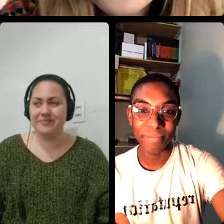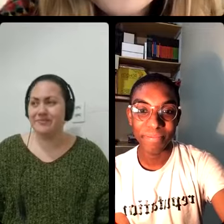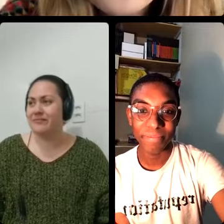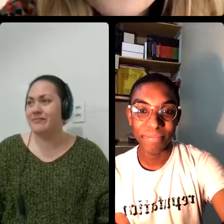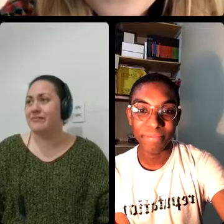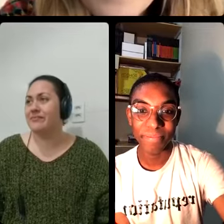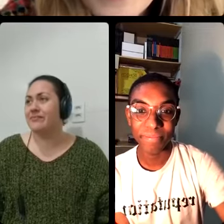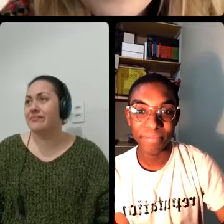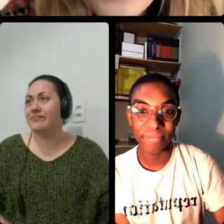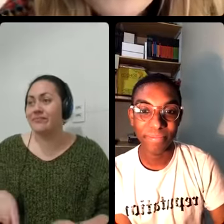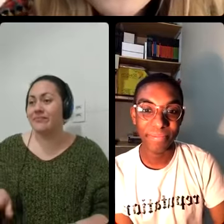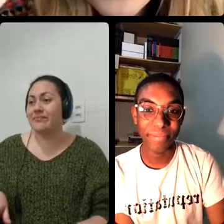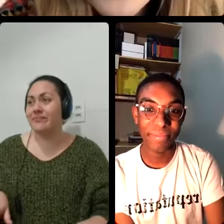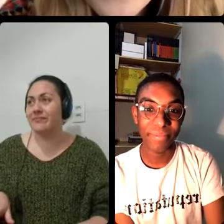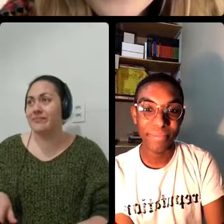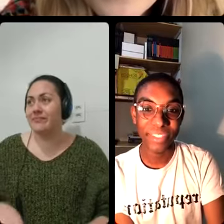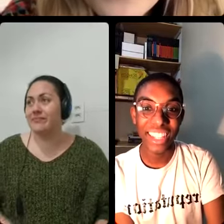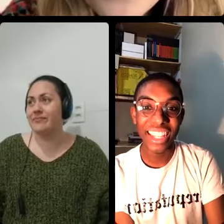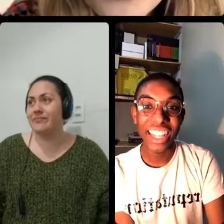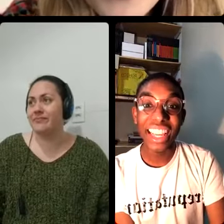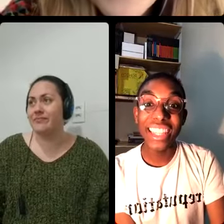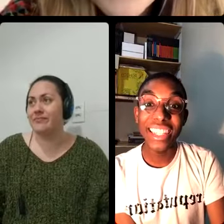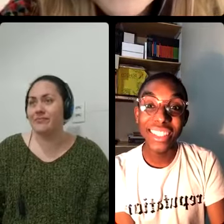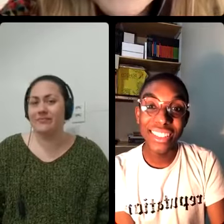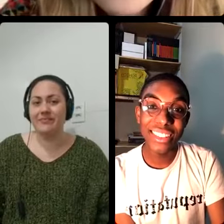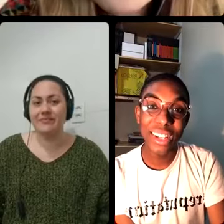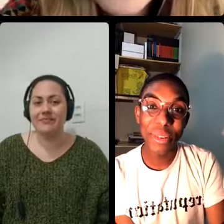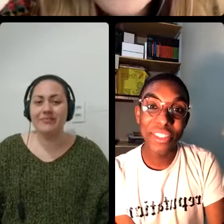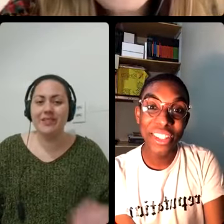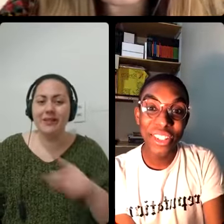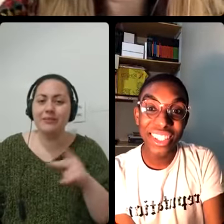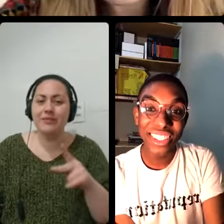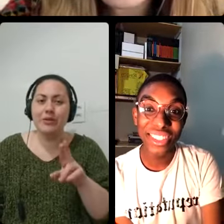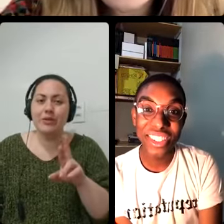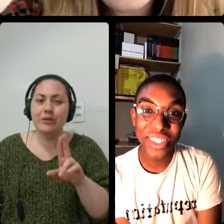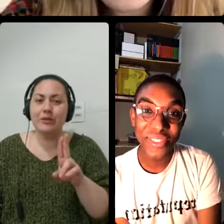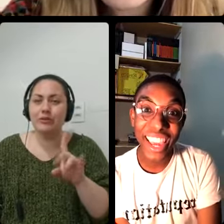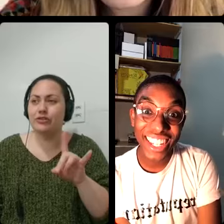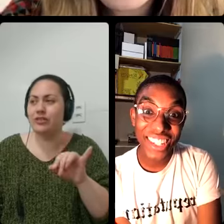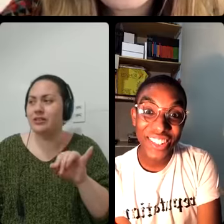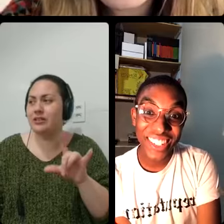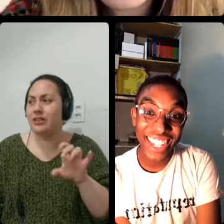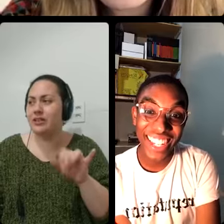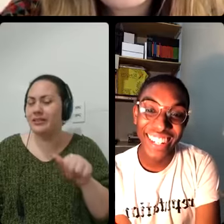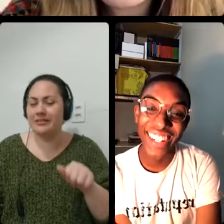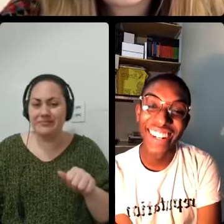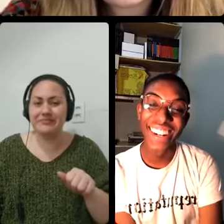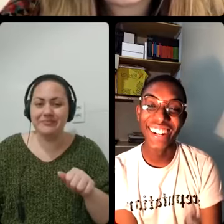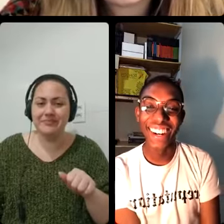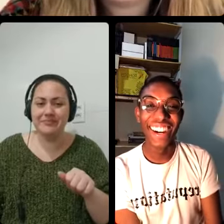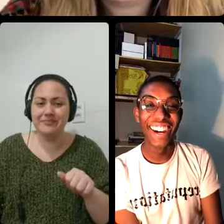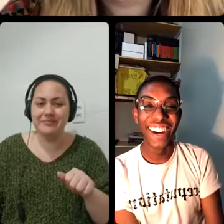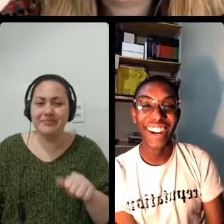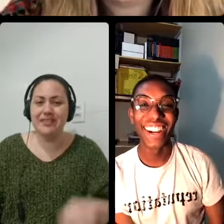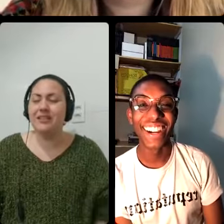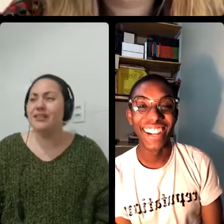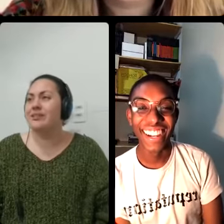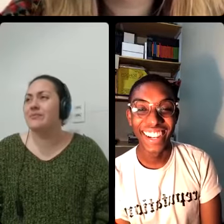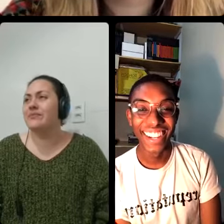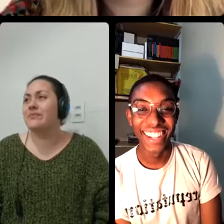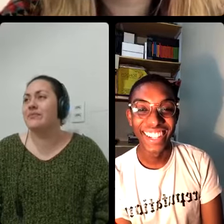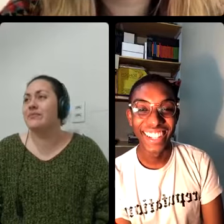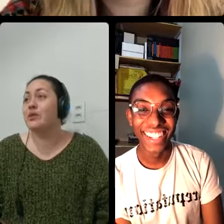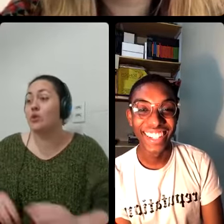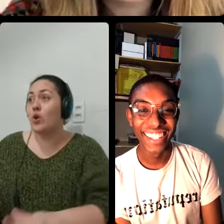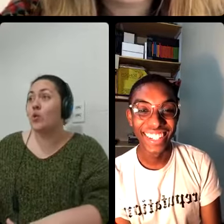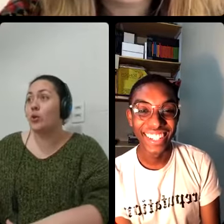A prof, a Rodileia, Isso, né? professora do Ela ensino disse aqui. médio. Ela disse: